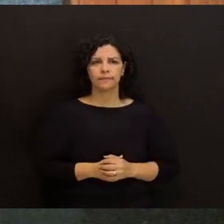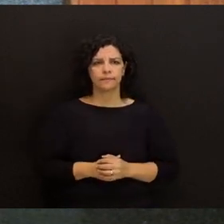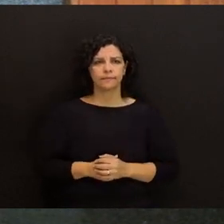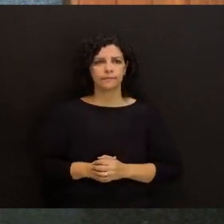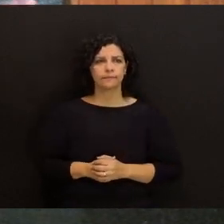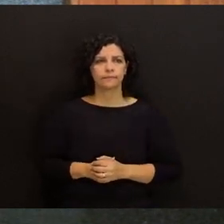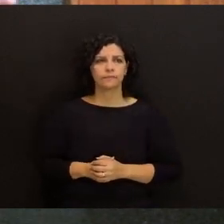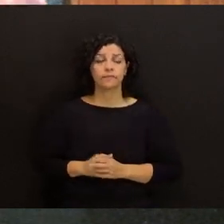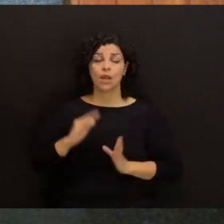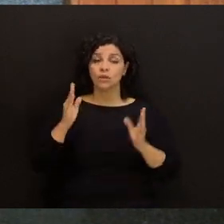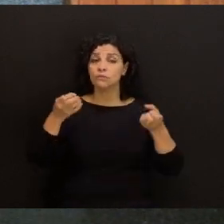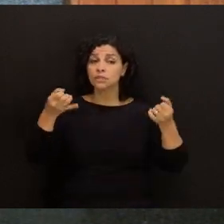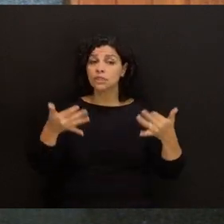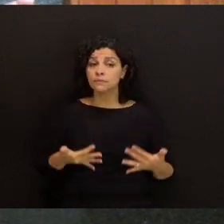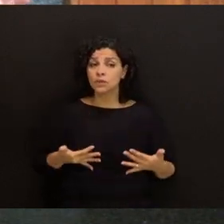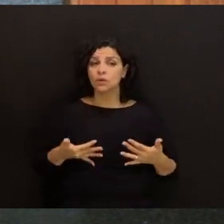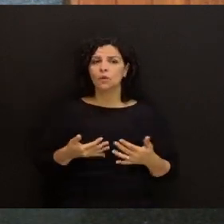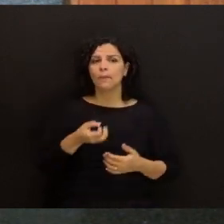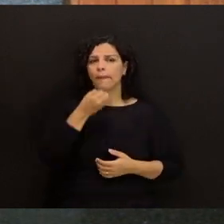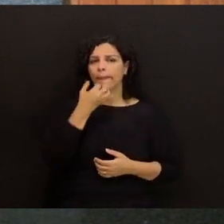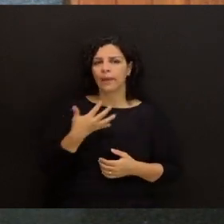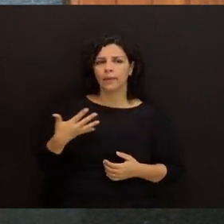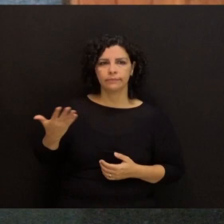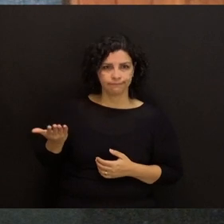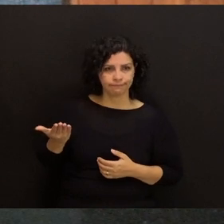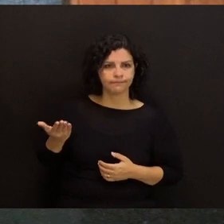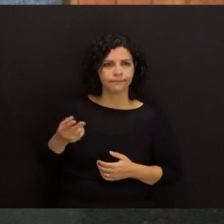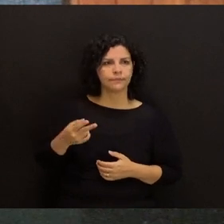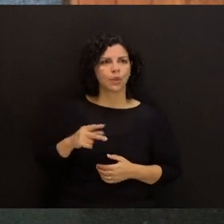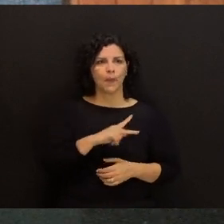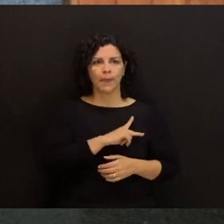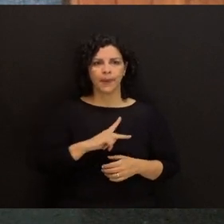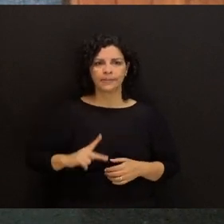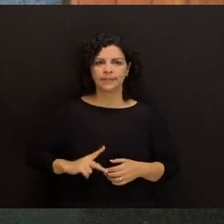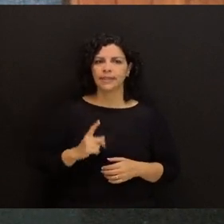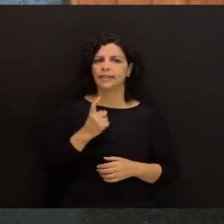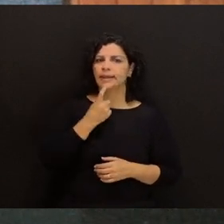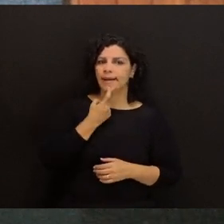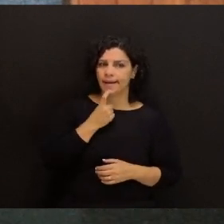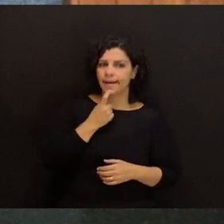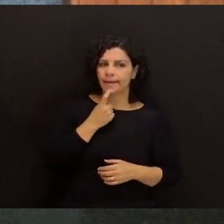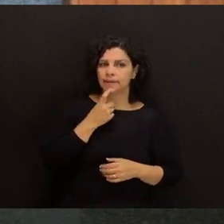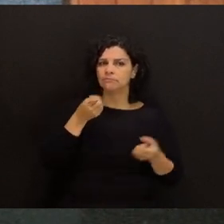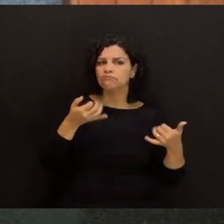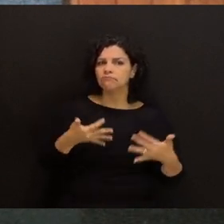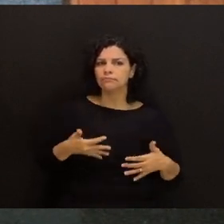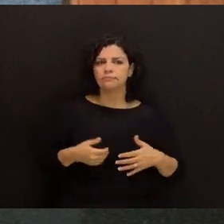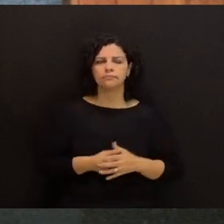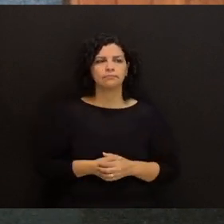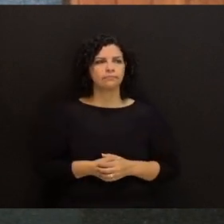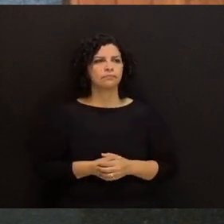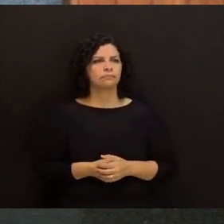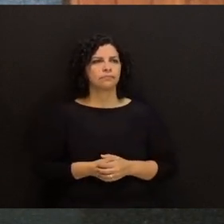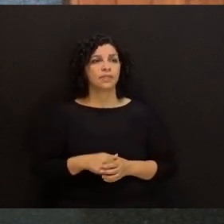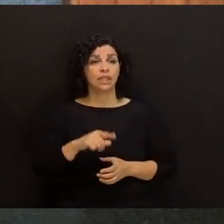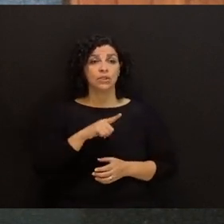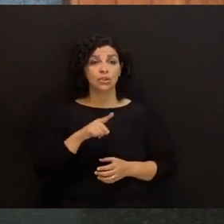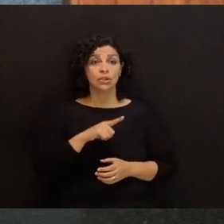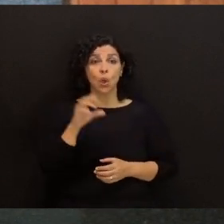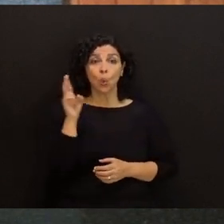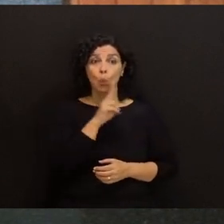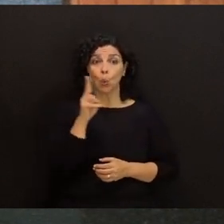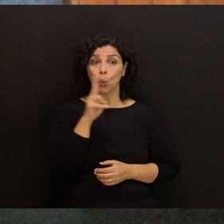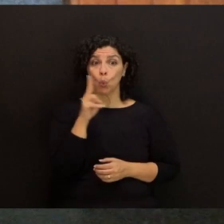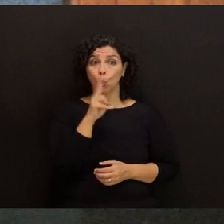Como já citou muito bem o nosso Presidente é pouco tinha uma pressa